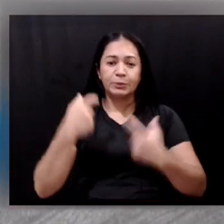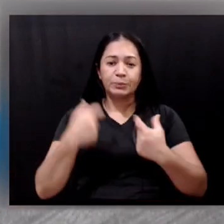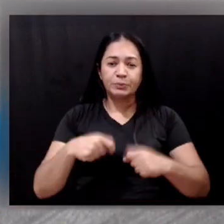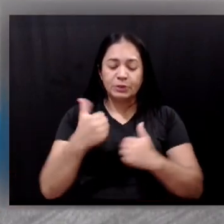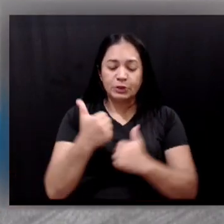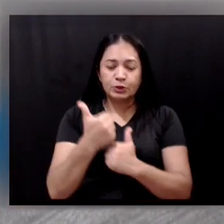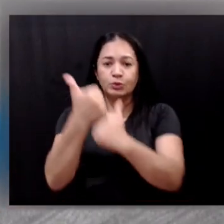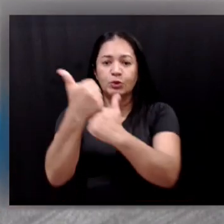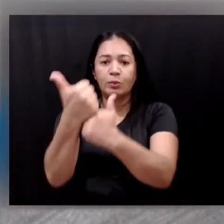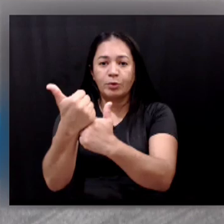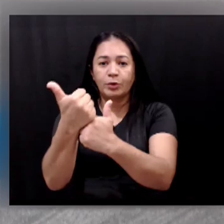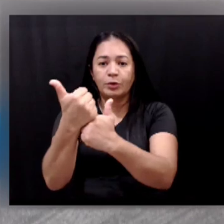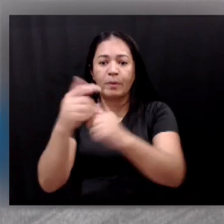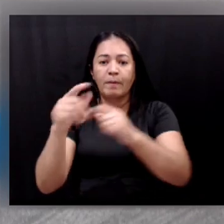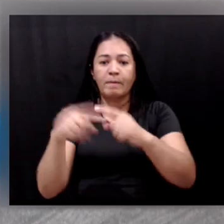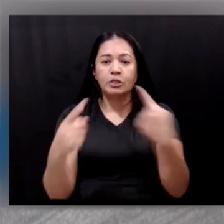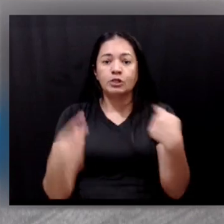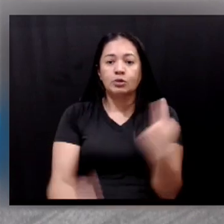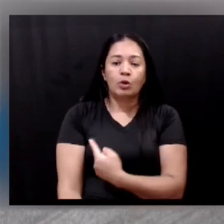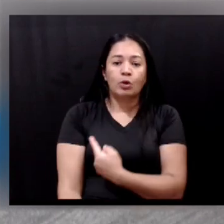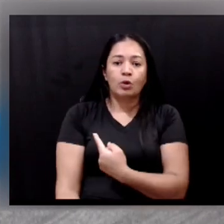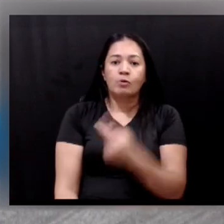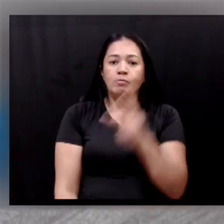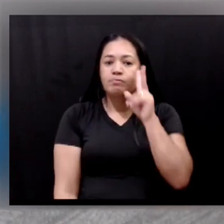que a gente está vendo aí um processo muito